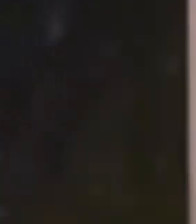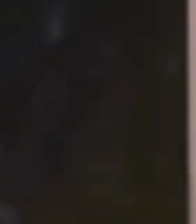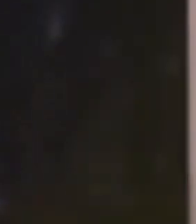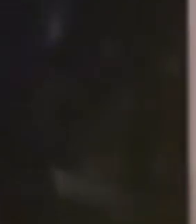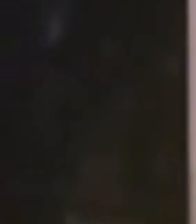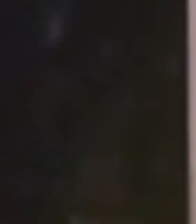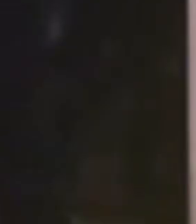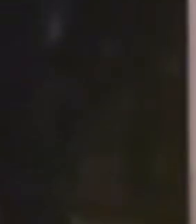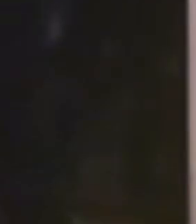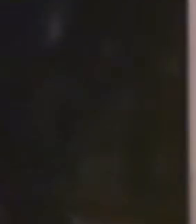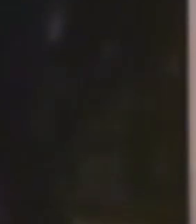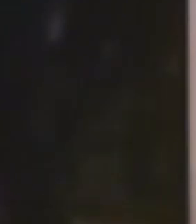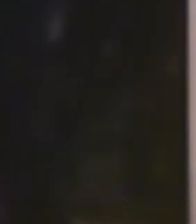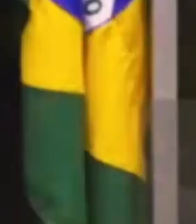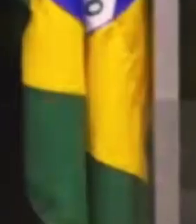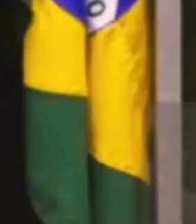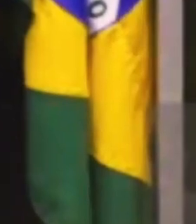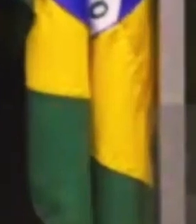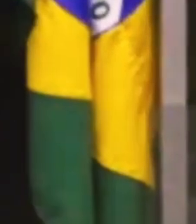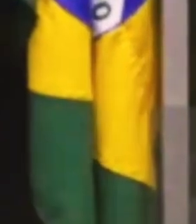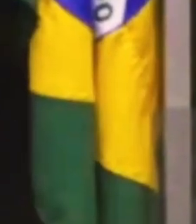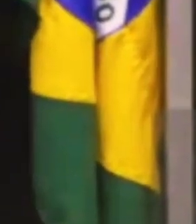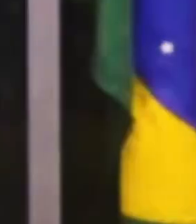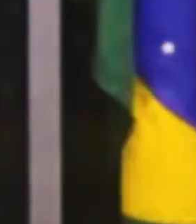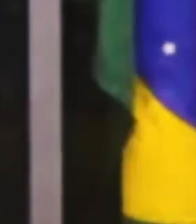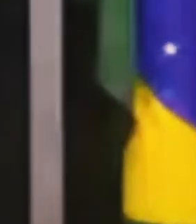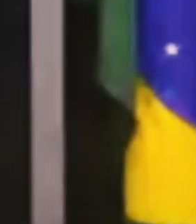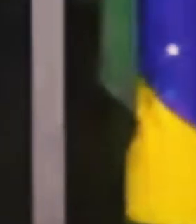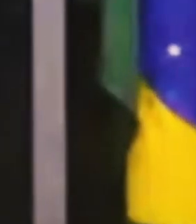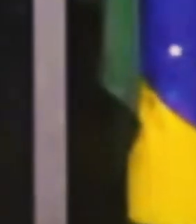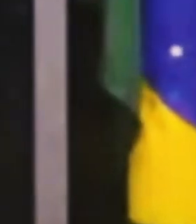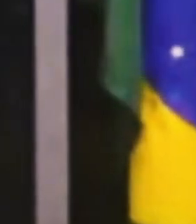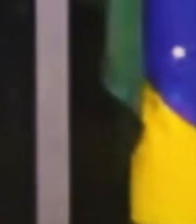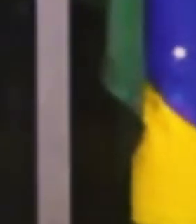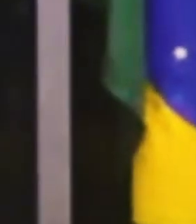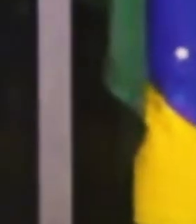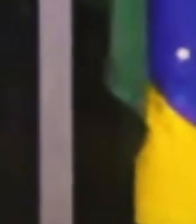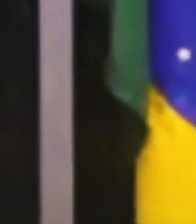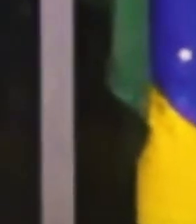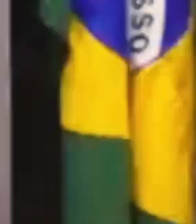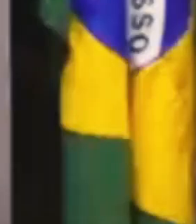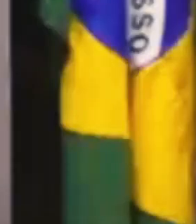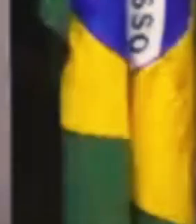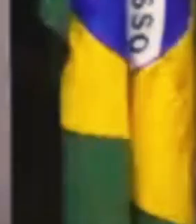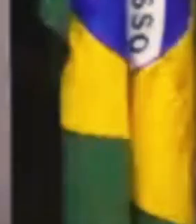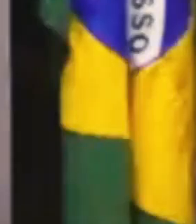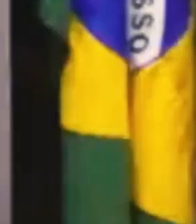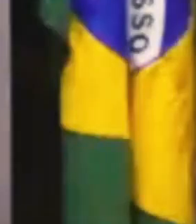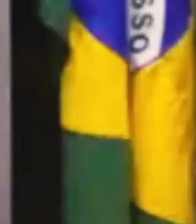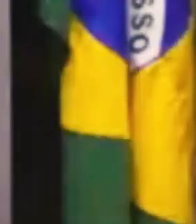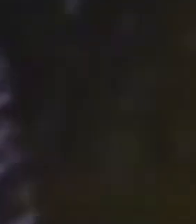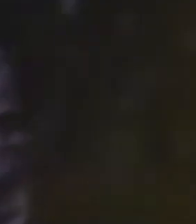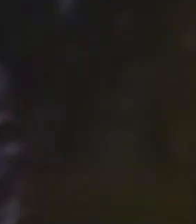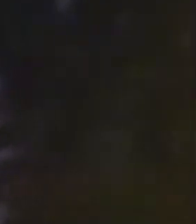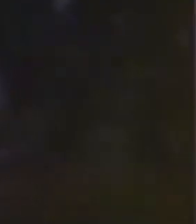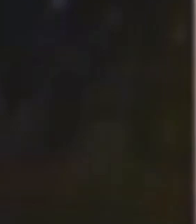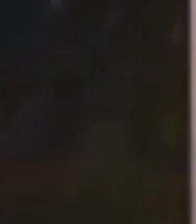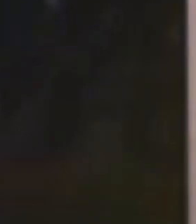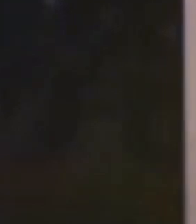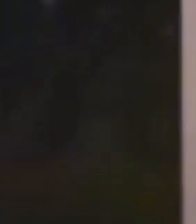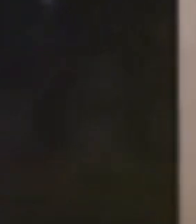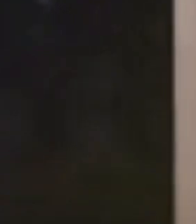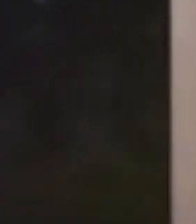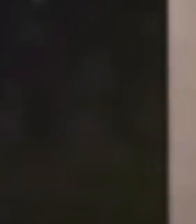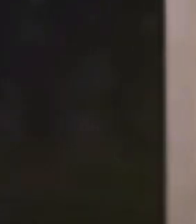temas não foram votados na Câmara? Da volta da prisão após condenação em segunda instância. O fim do foro privilegiado. Eu quero